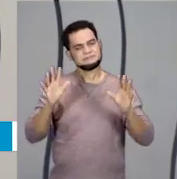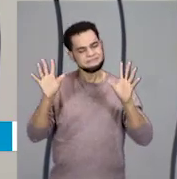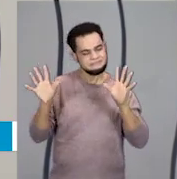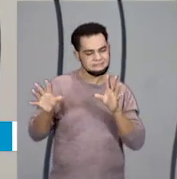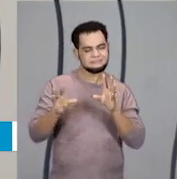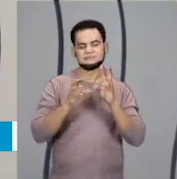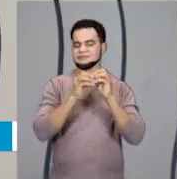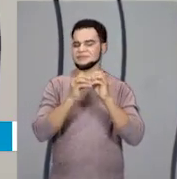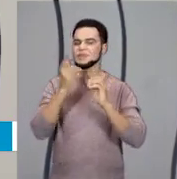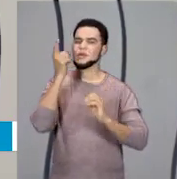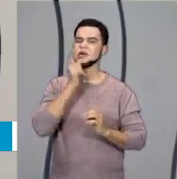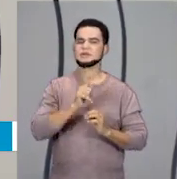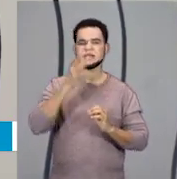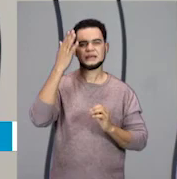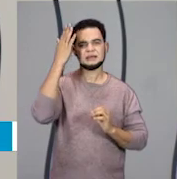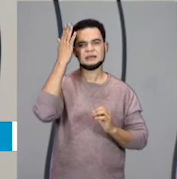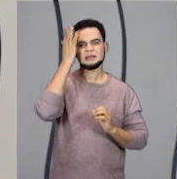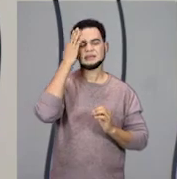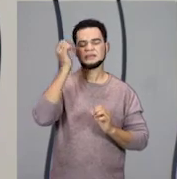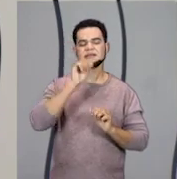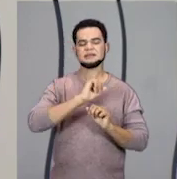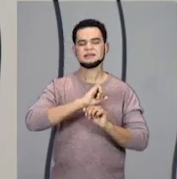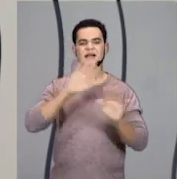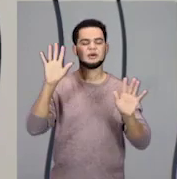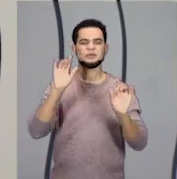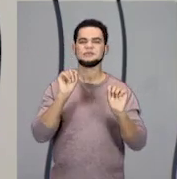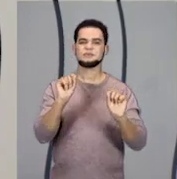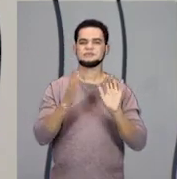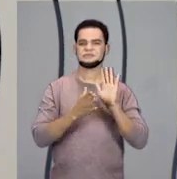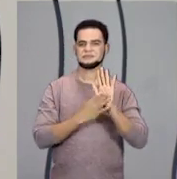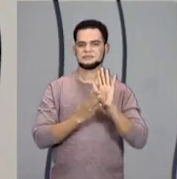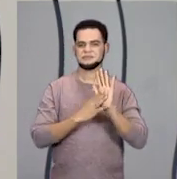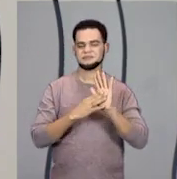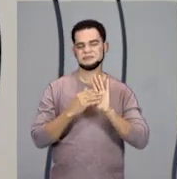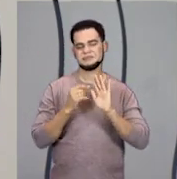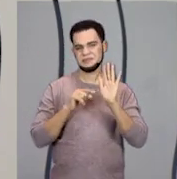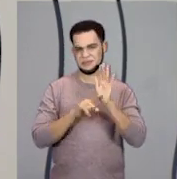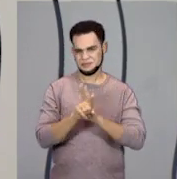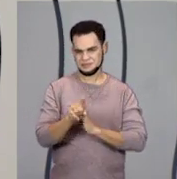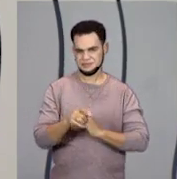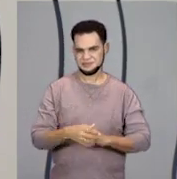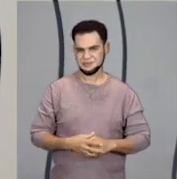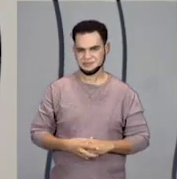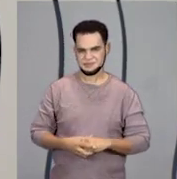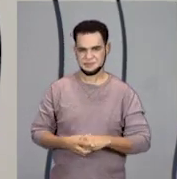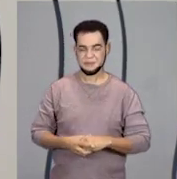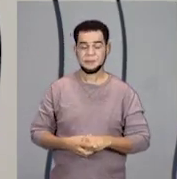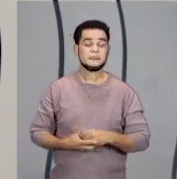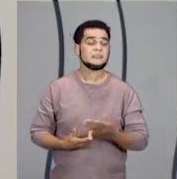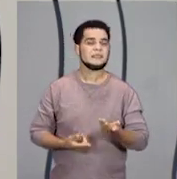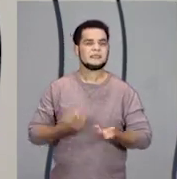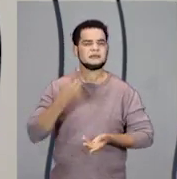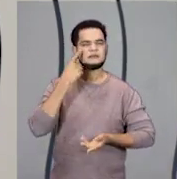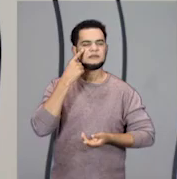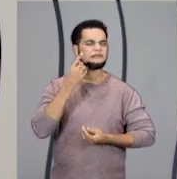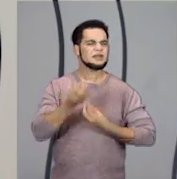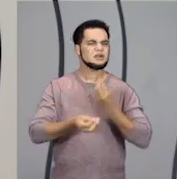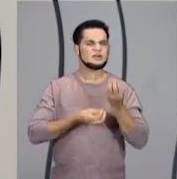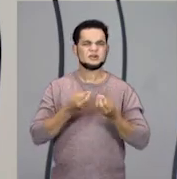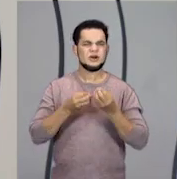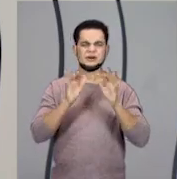aquilo que a proposta está pedindo. Vamos ver uma sugestão de como que a gente pode dividir